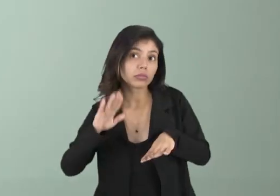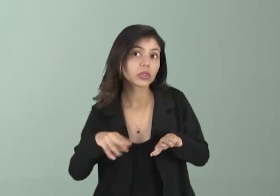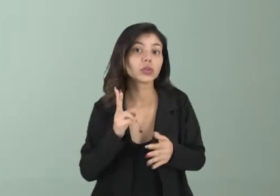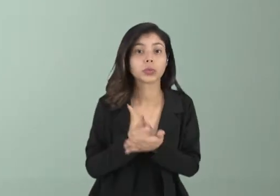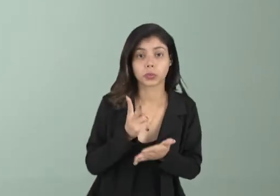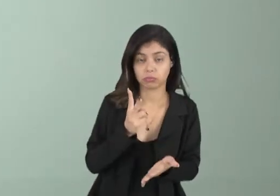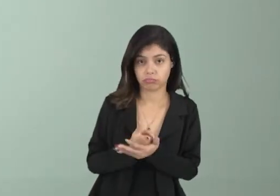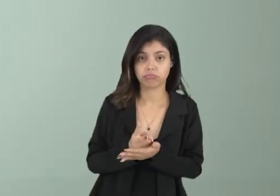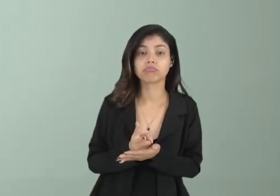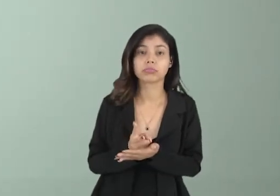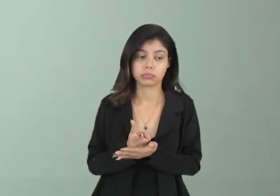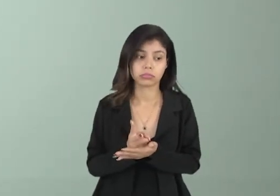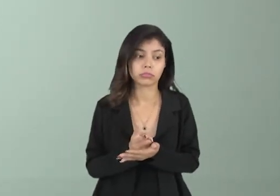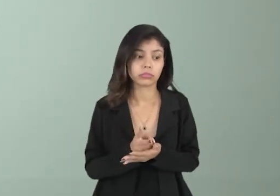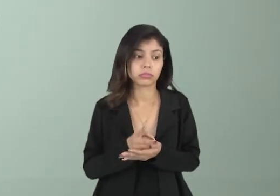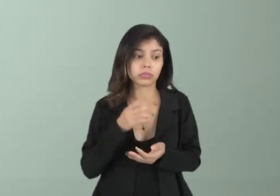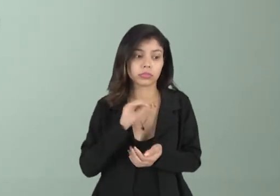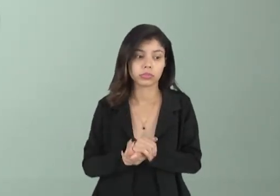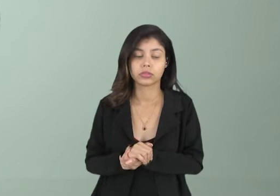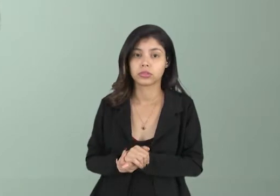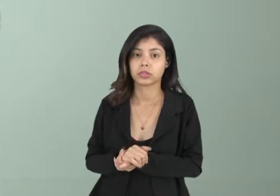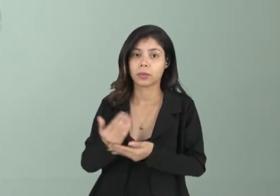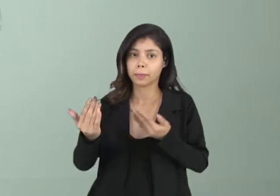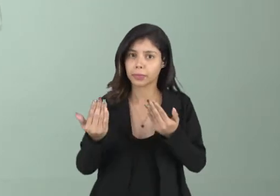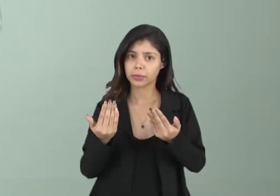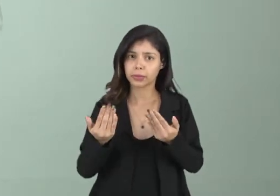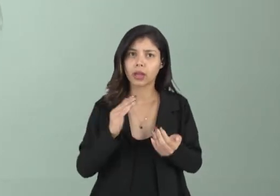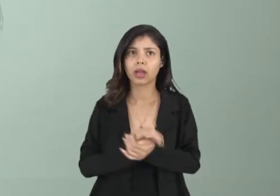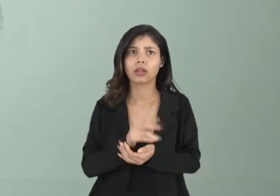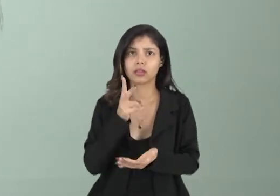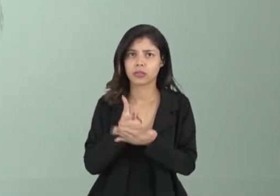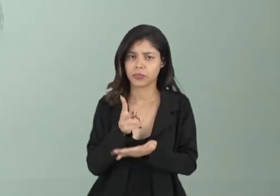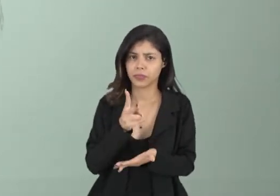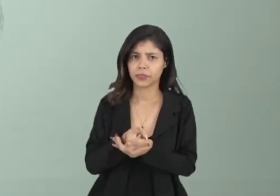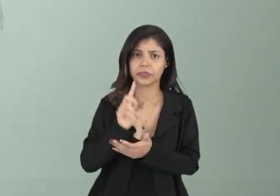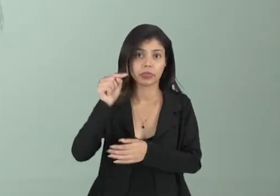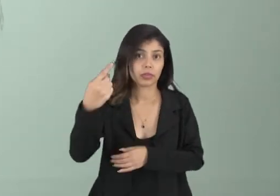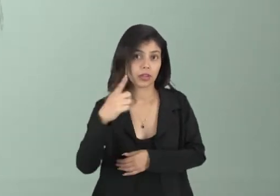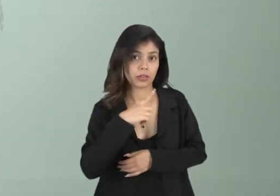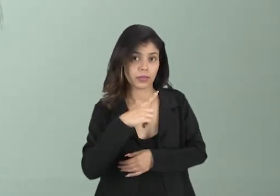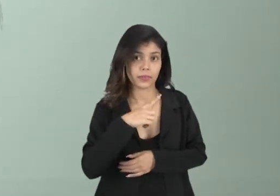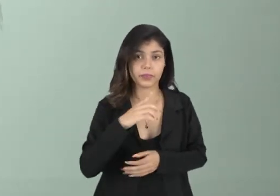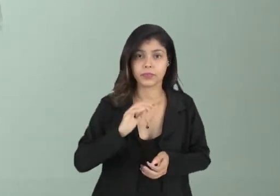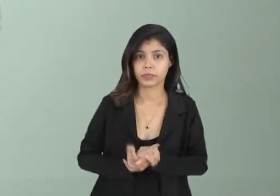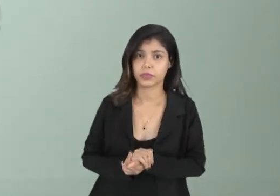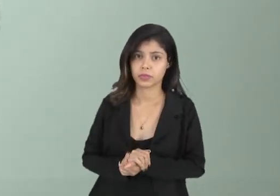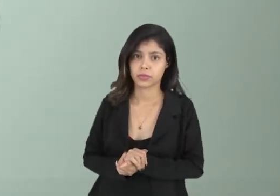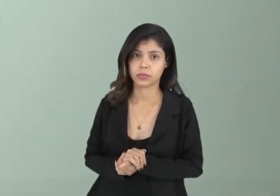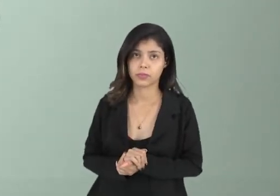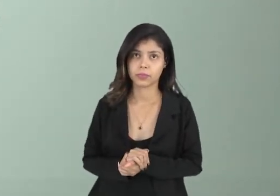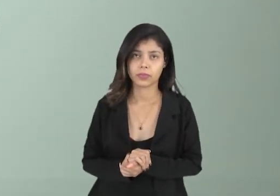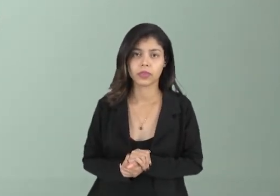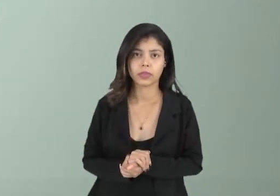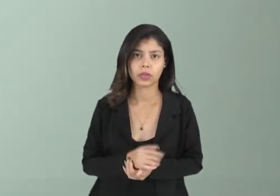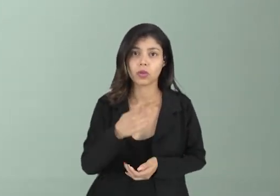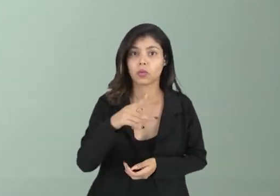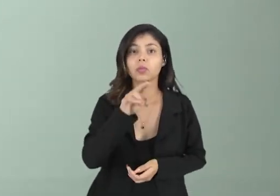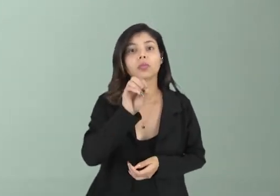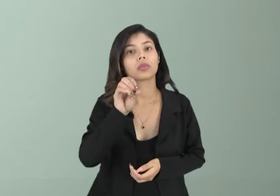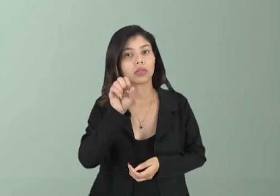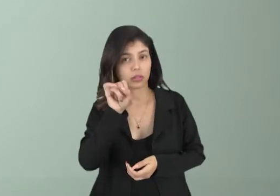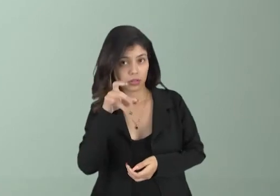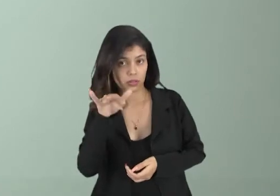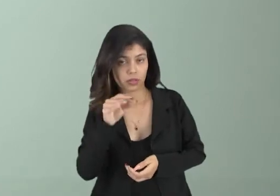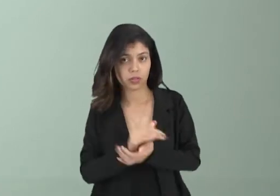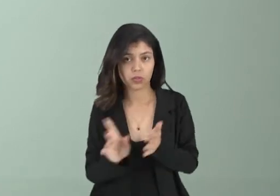por mais que a notícia deva ser imparcial, sempre há ali implicitamente um posicionamento